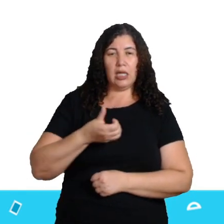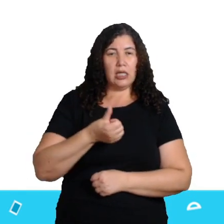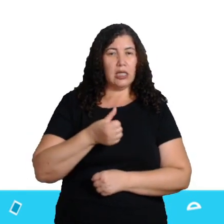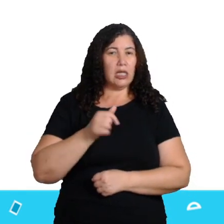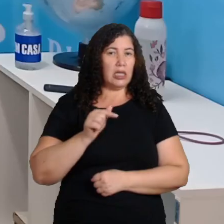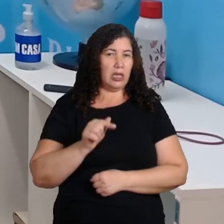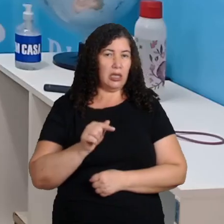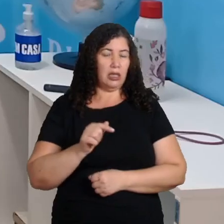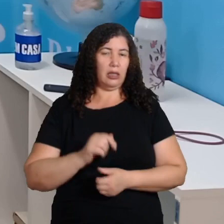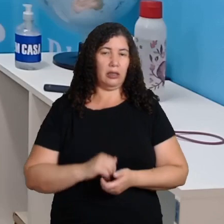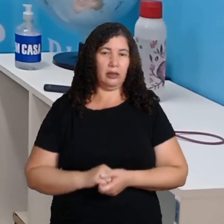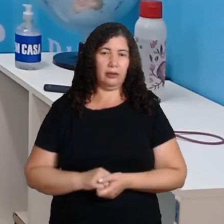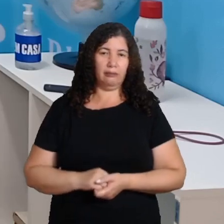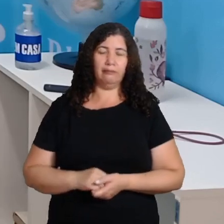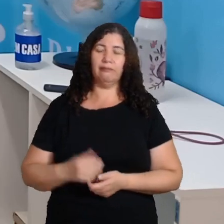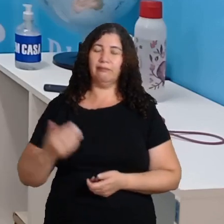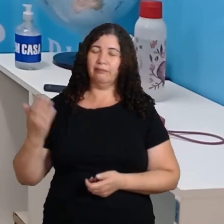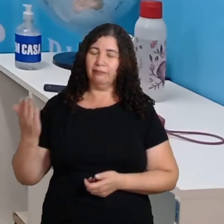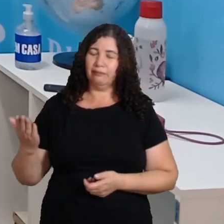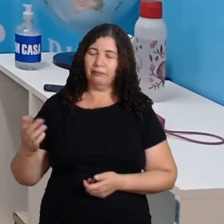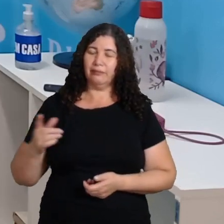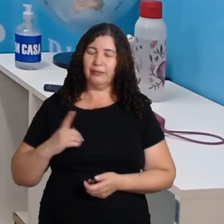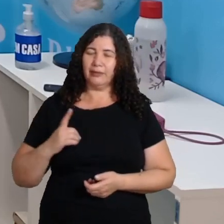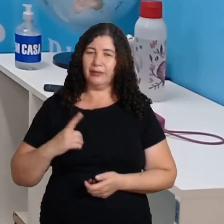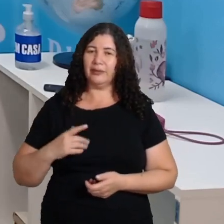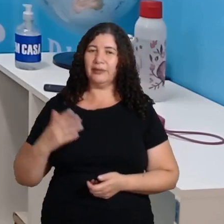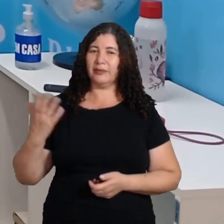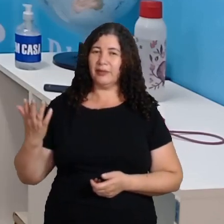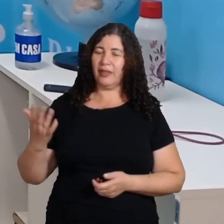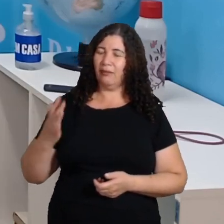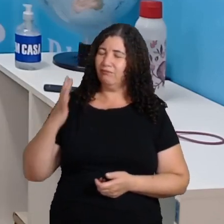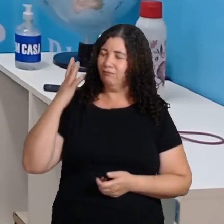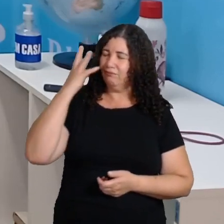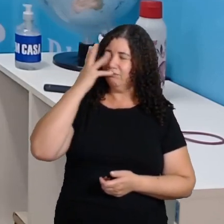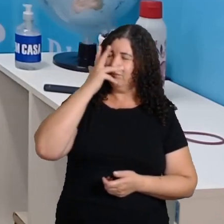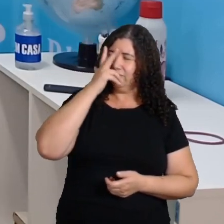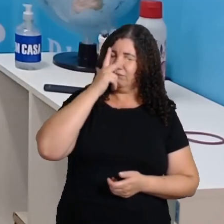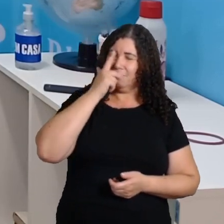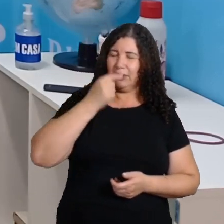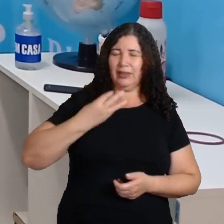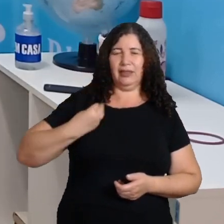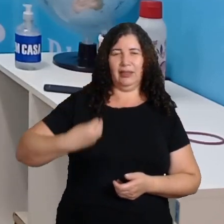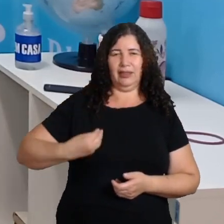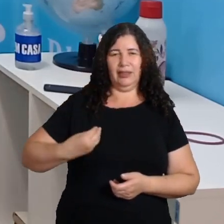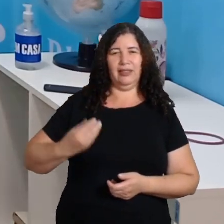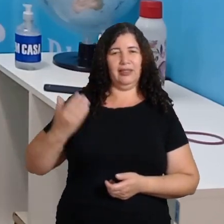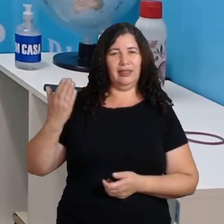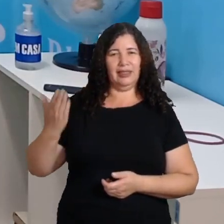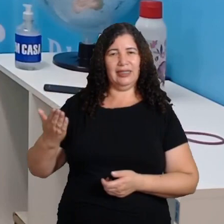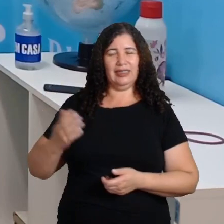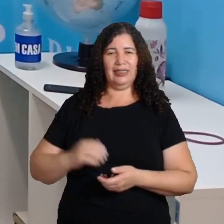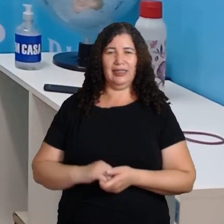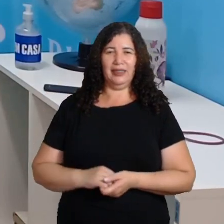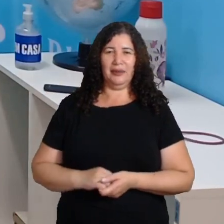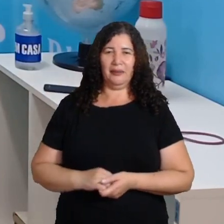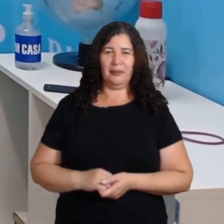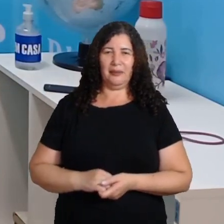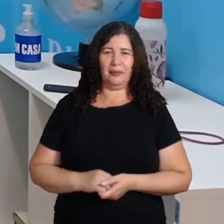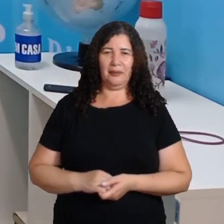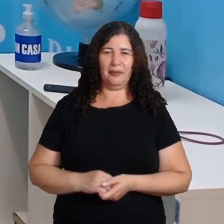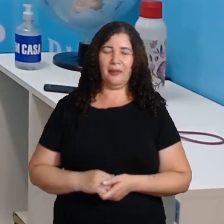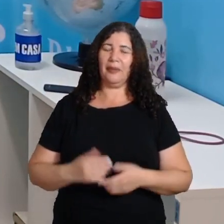67 anos. Acabamos de ter acesso à bonita biografia do Bartô, portanto,